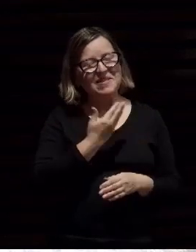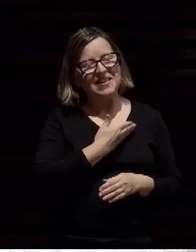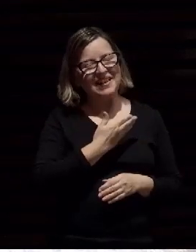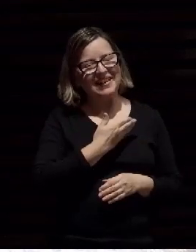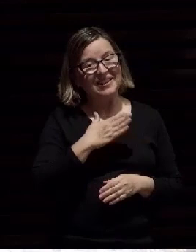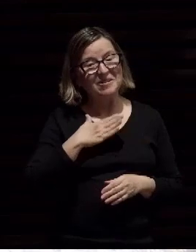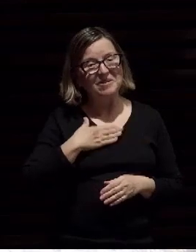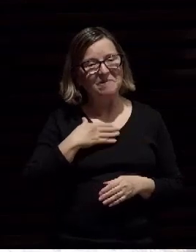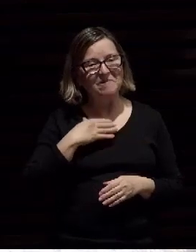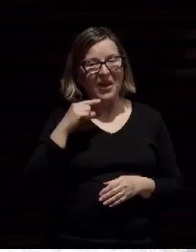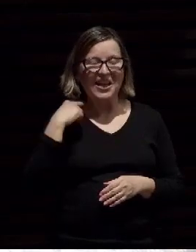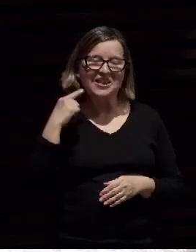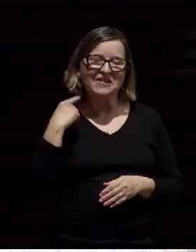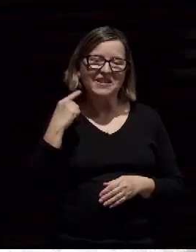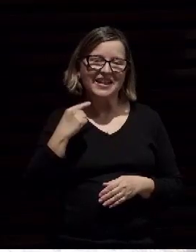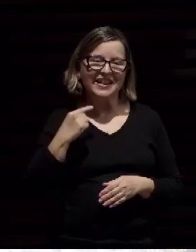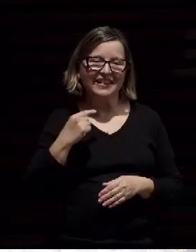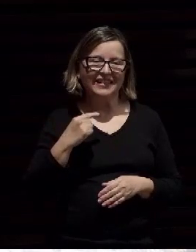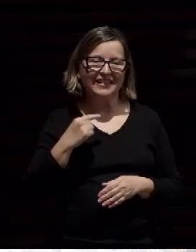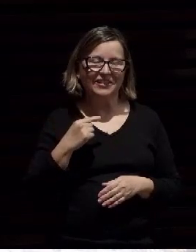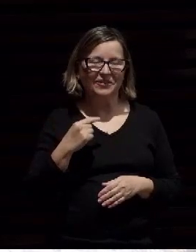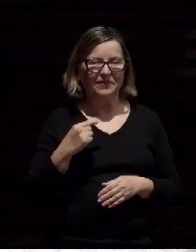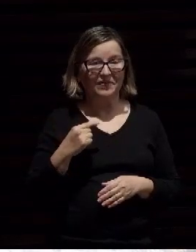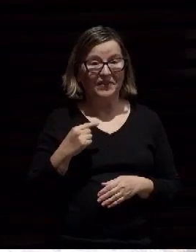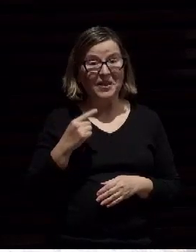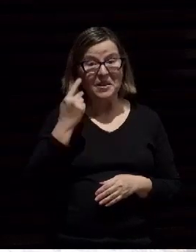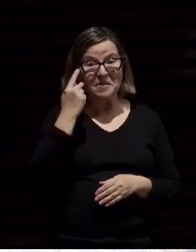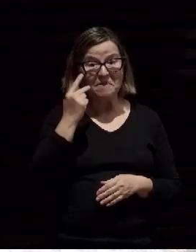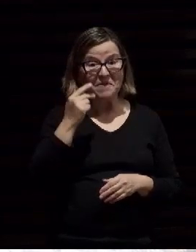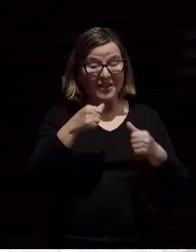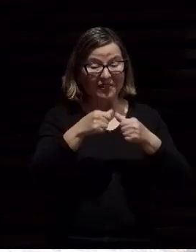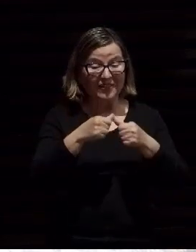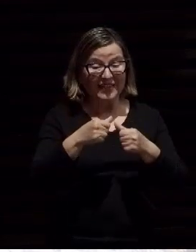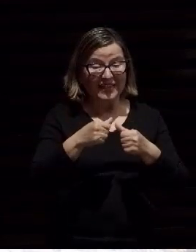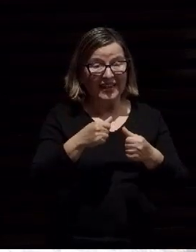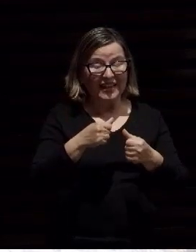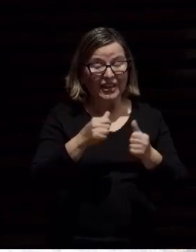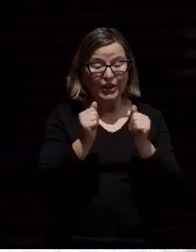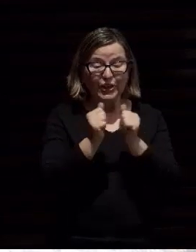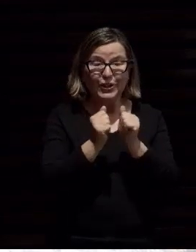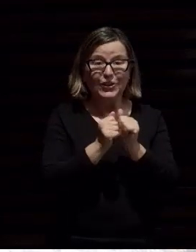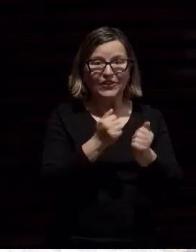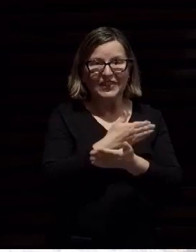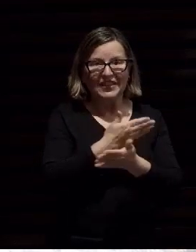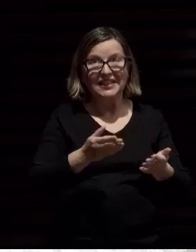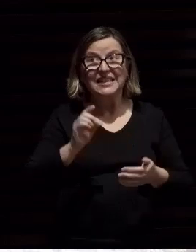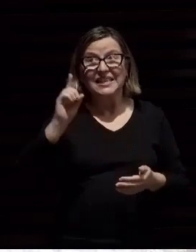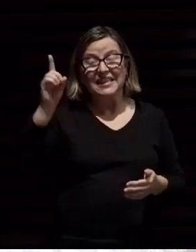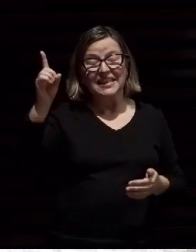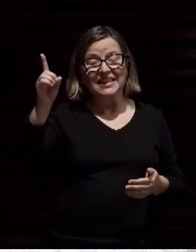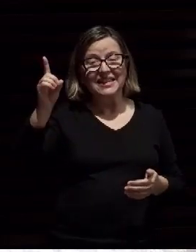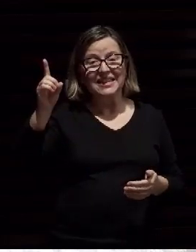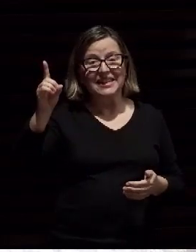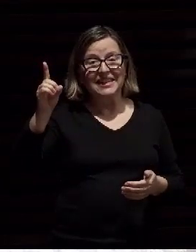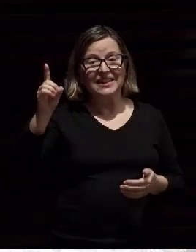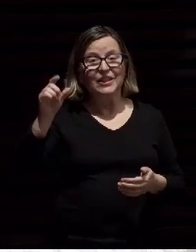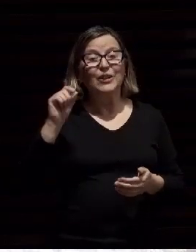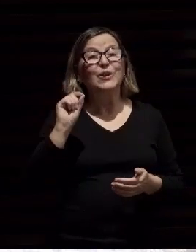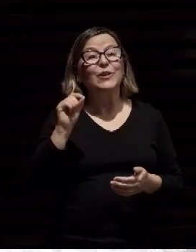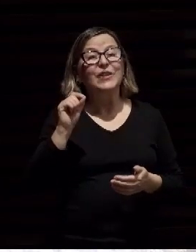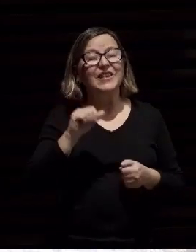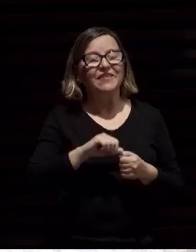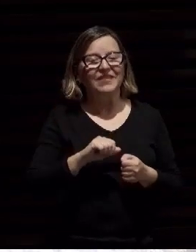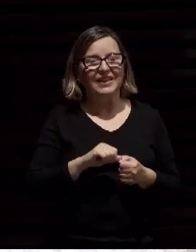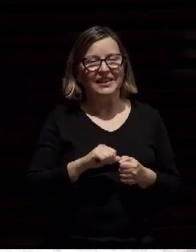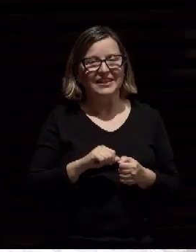meu advogado, o Paráclitos, para estar com você. E Ele, sabe o que Ele faz? Ele vai falar de